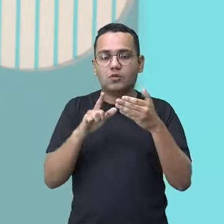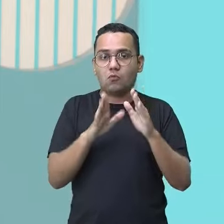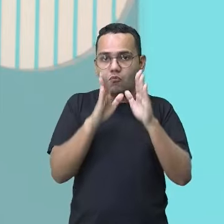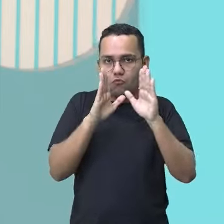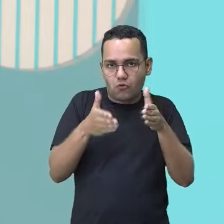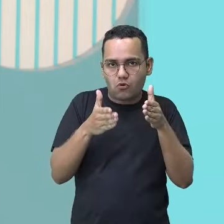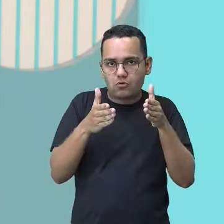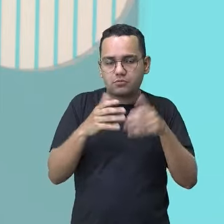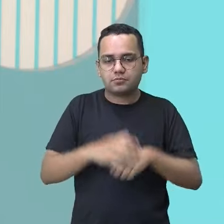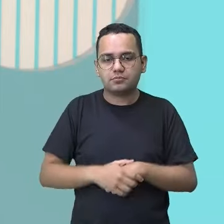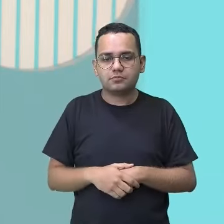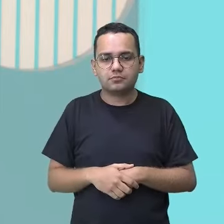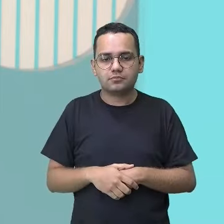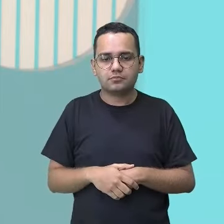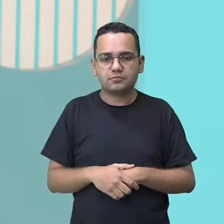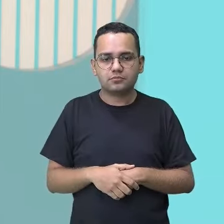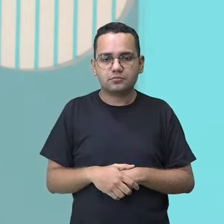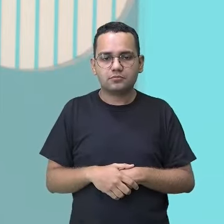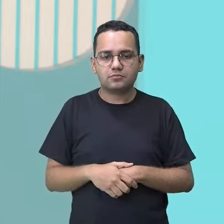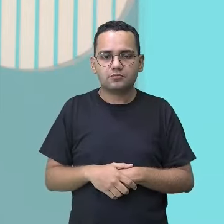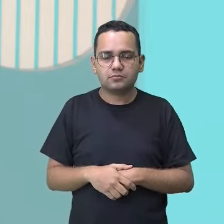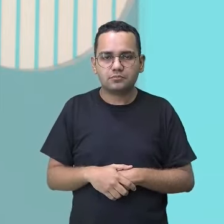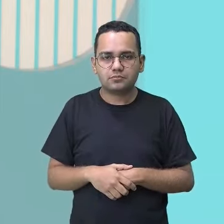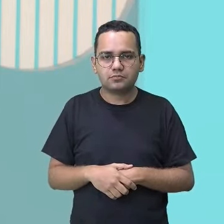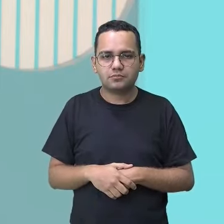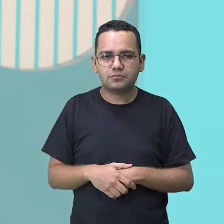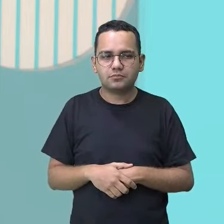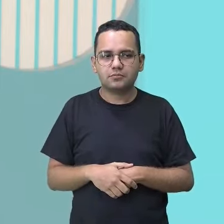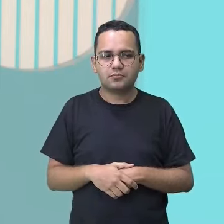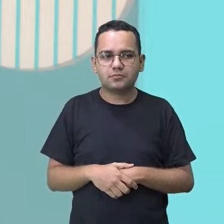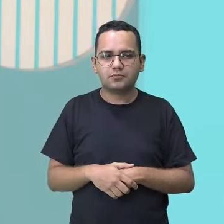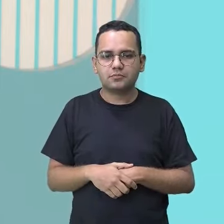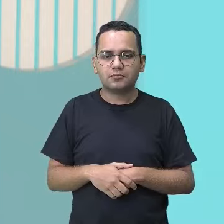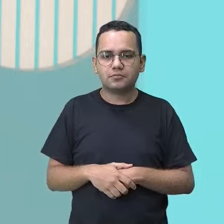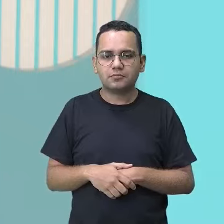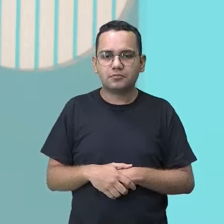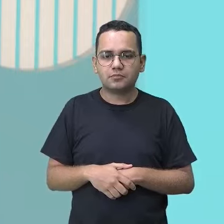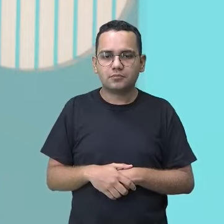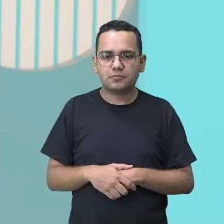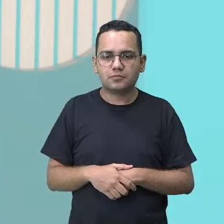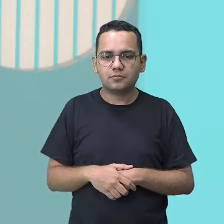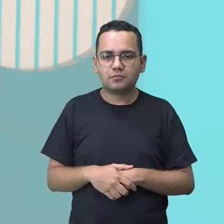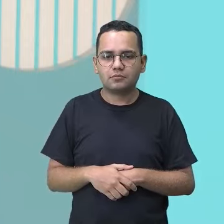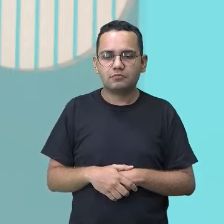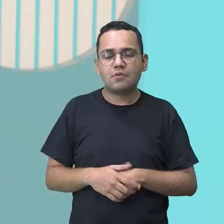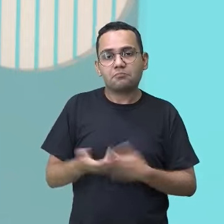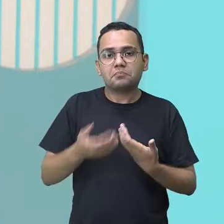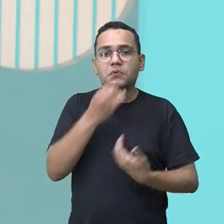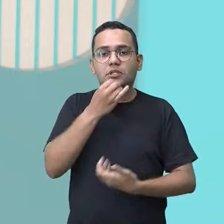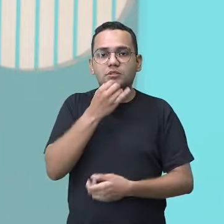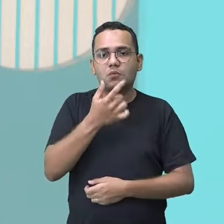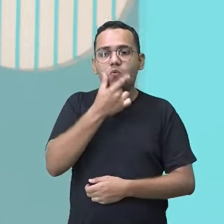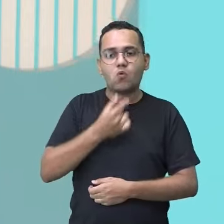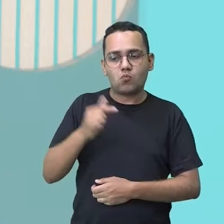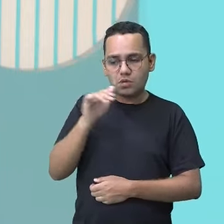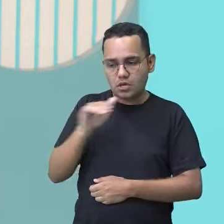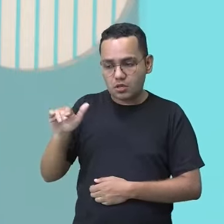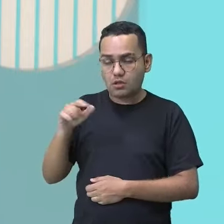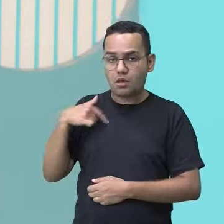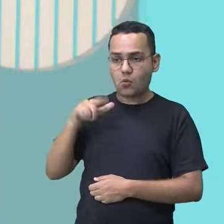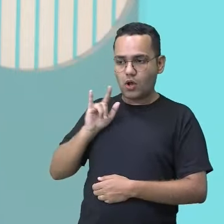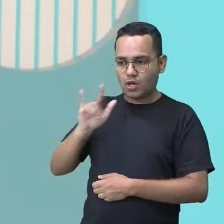a gente vai já ver isso no no exemplo Mas pense aqui comigo se eu digo assim ah o menino que amei então vamos pensar